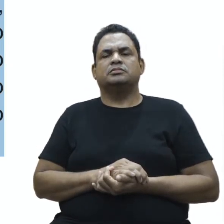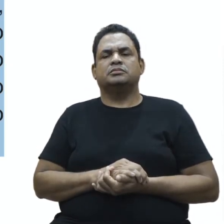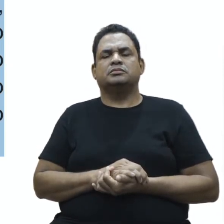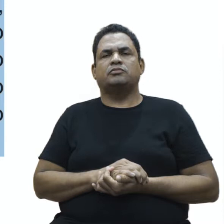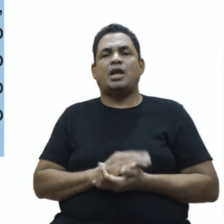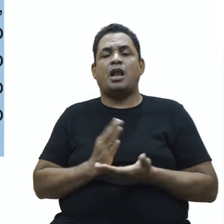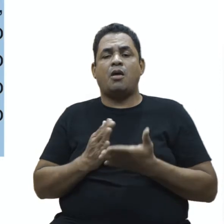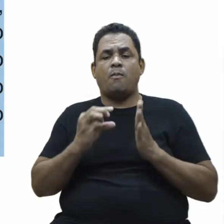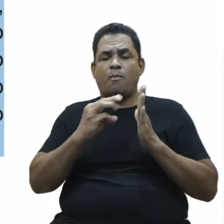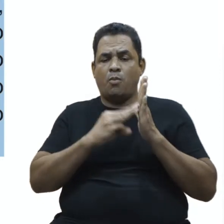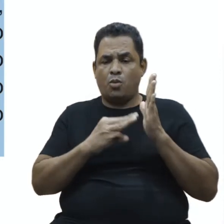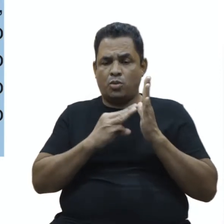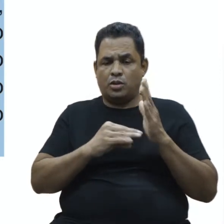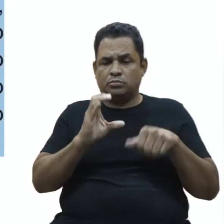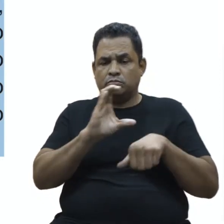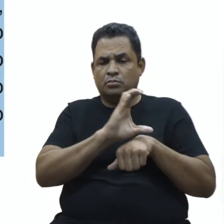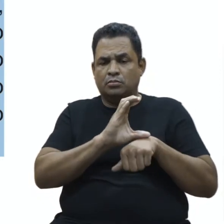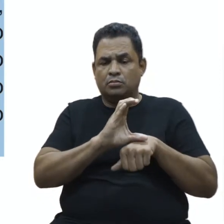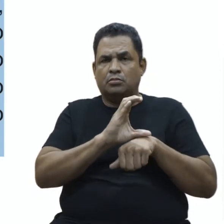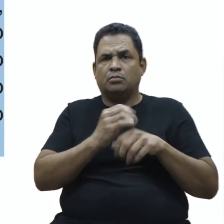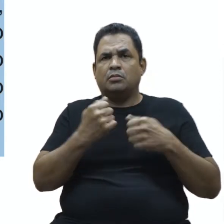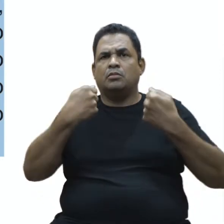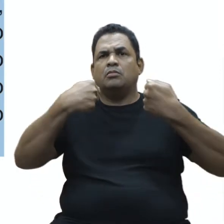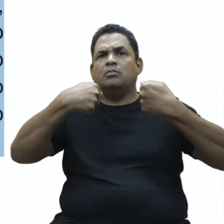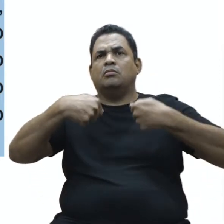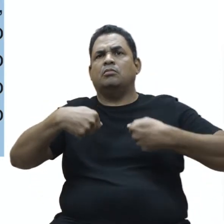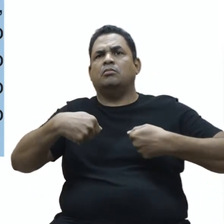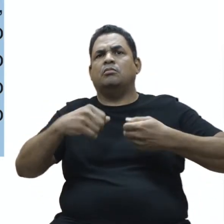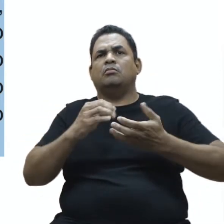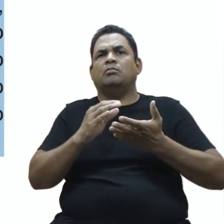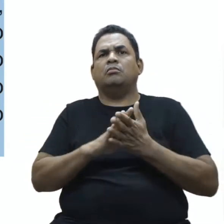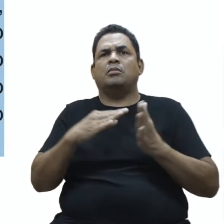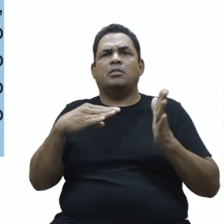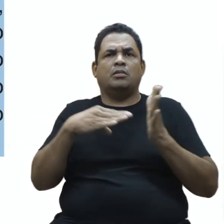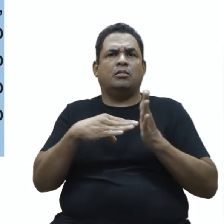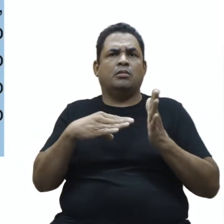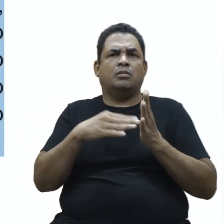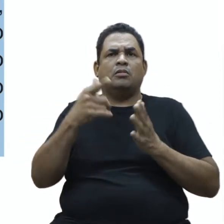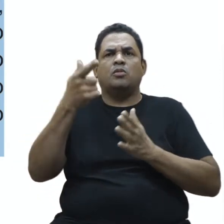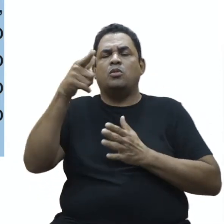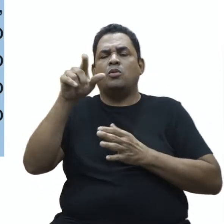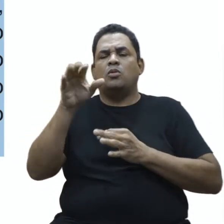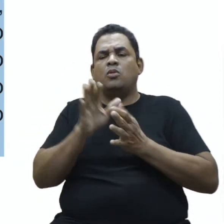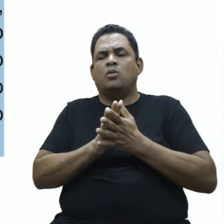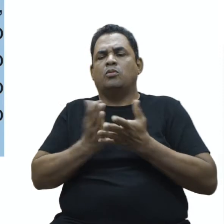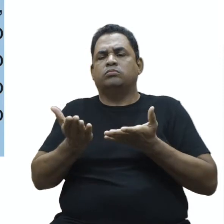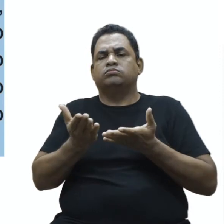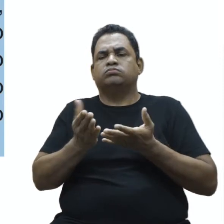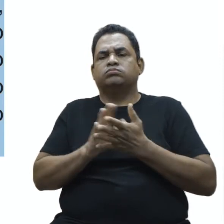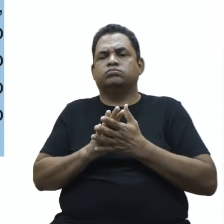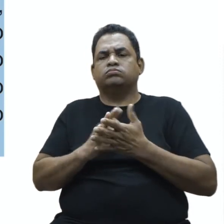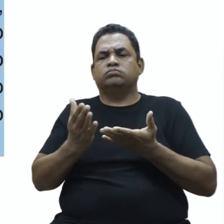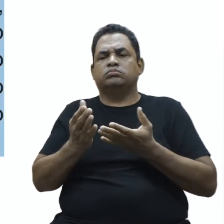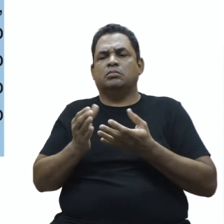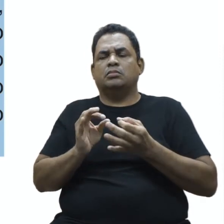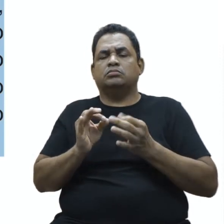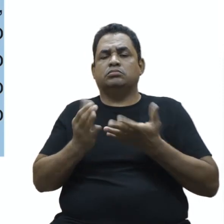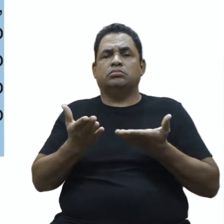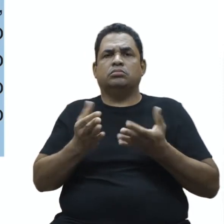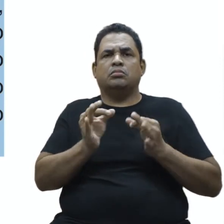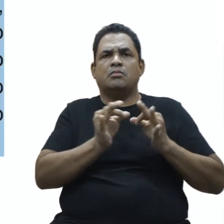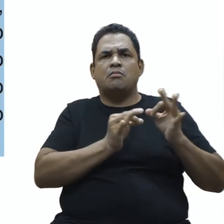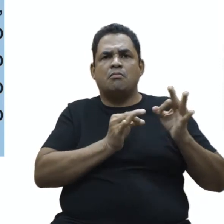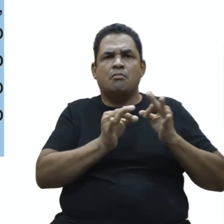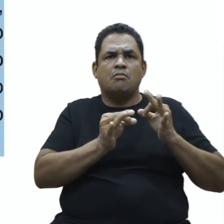modelo constitucional, o poder do soberano é limitado pelos outros órgãos, né? Que seriam o